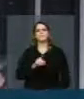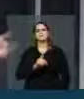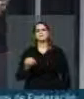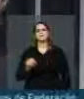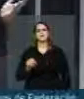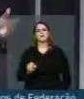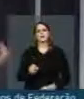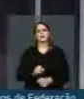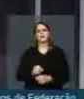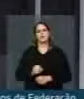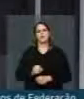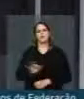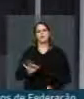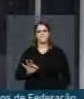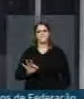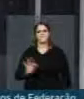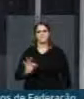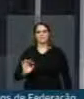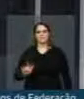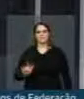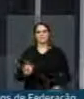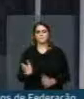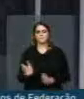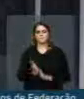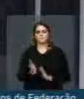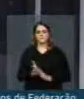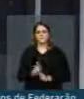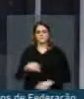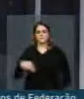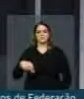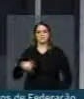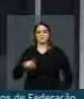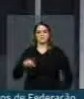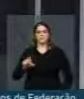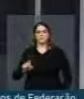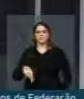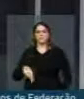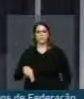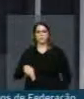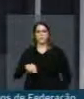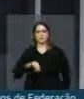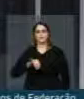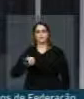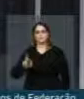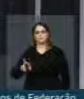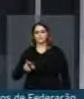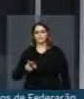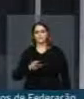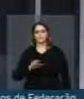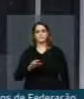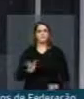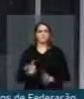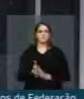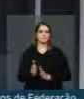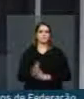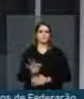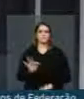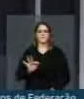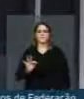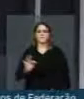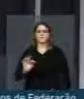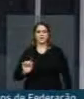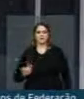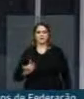FETAG. Parabéns, Nelson Marquesan, Júnior, por essa homenagem, parabéns à FETAG, à CONTAG, que é o orgulho,